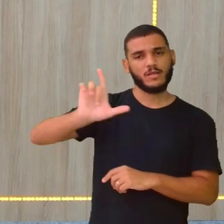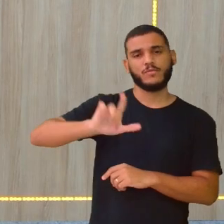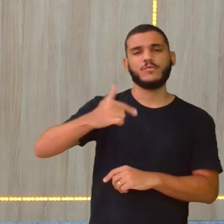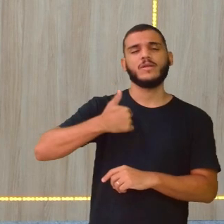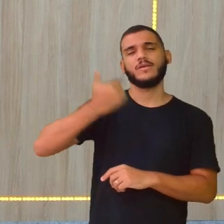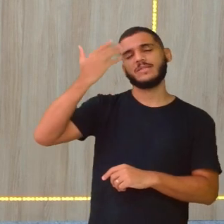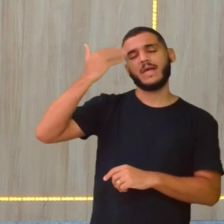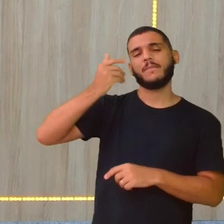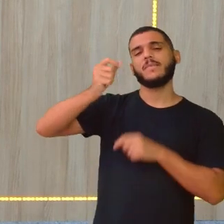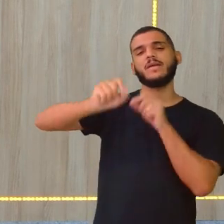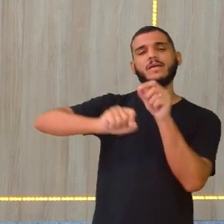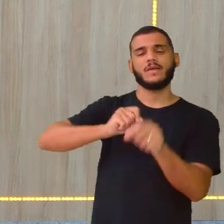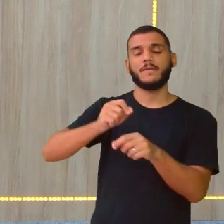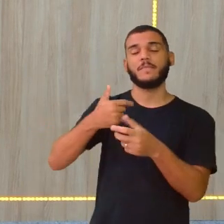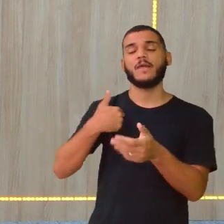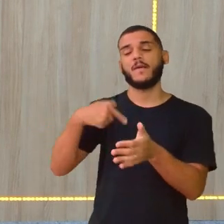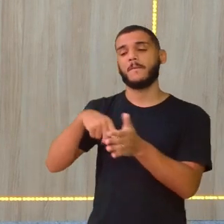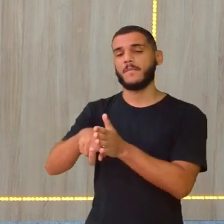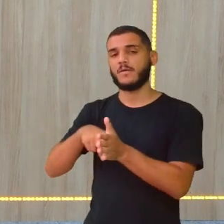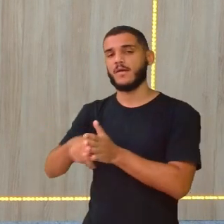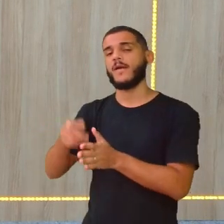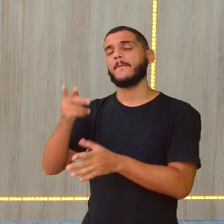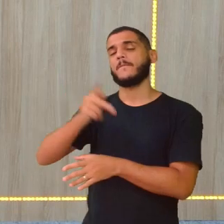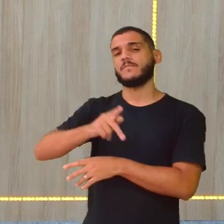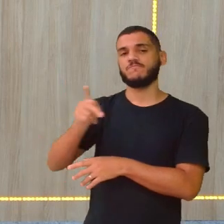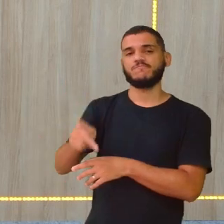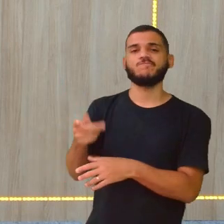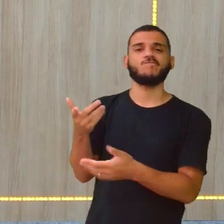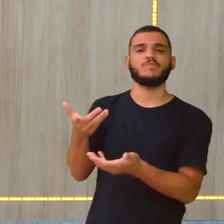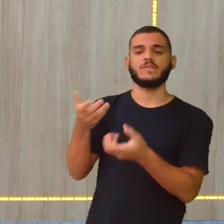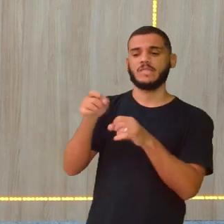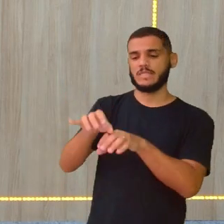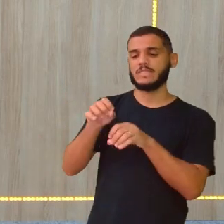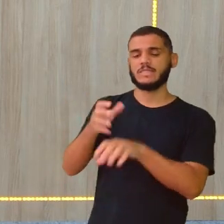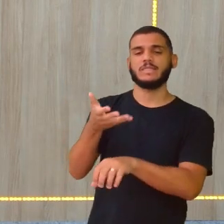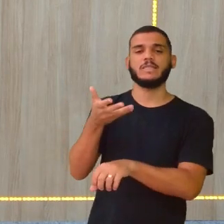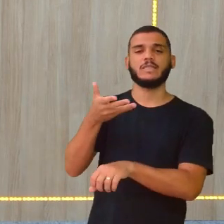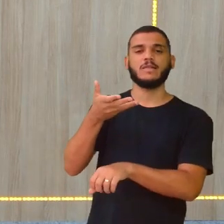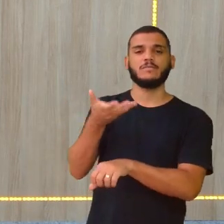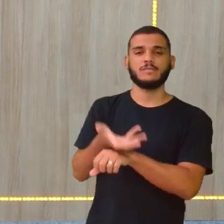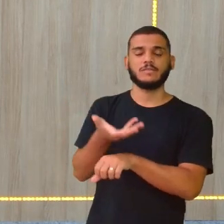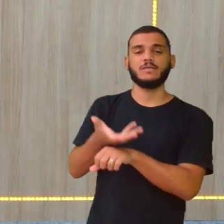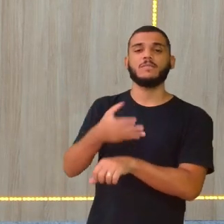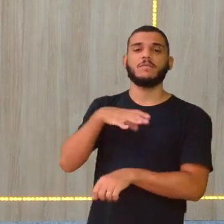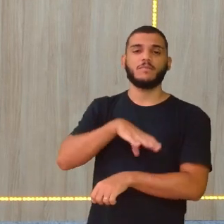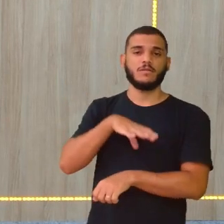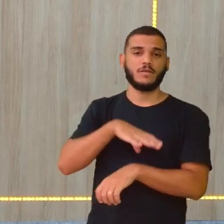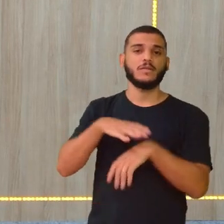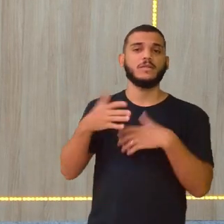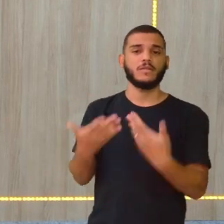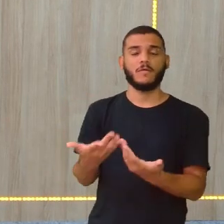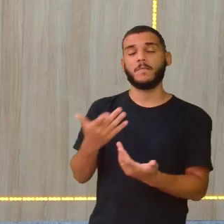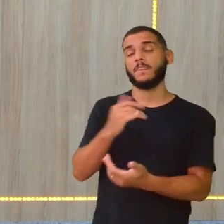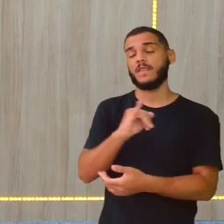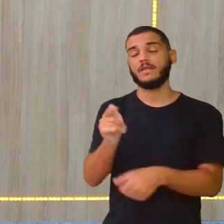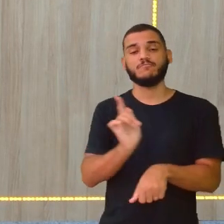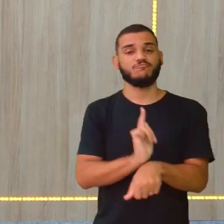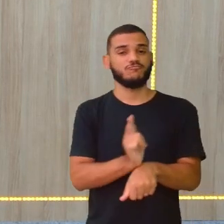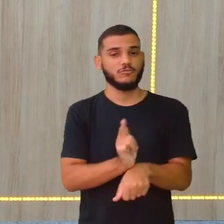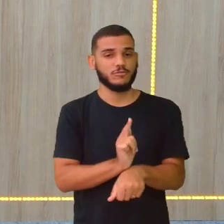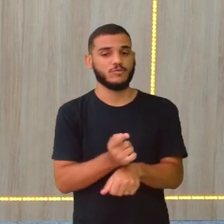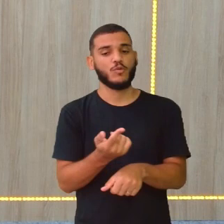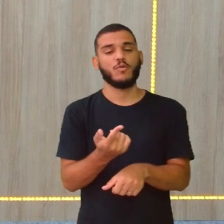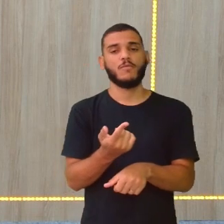lá na escola? Vou procurar a professora de língua portuguesa. Se uma gestora, um gestor de uma escola vai a